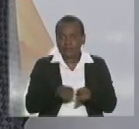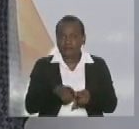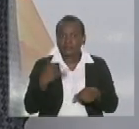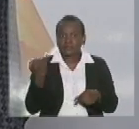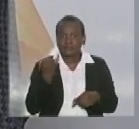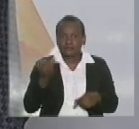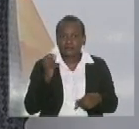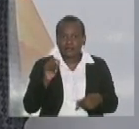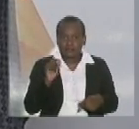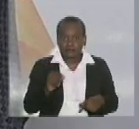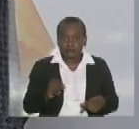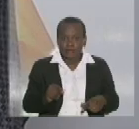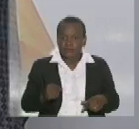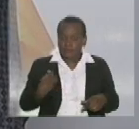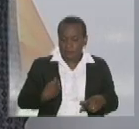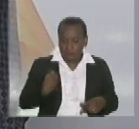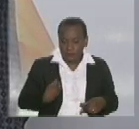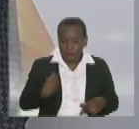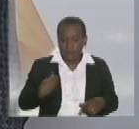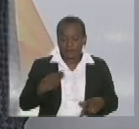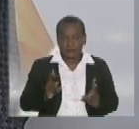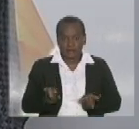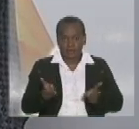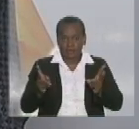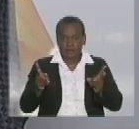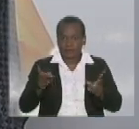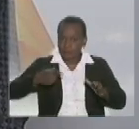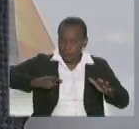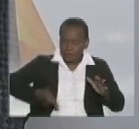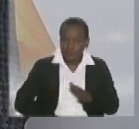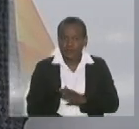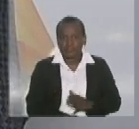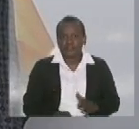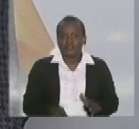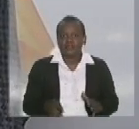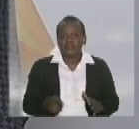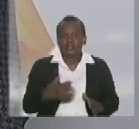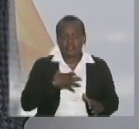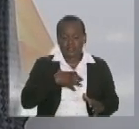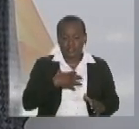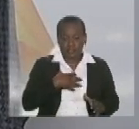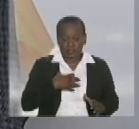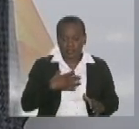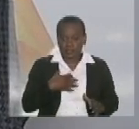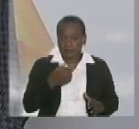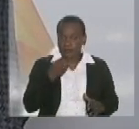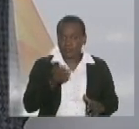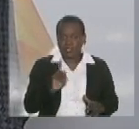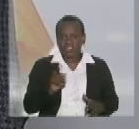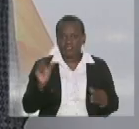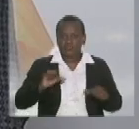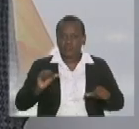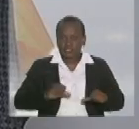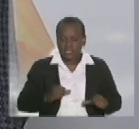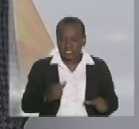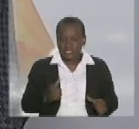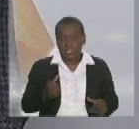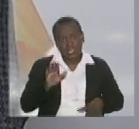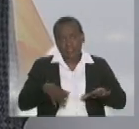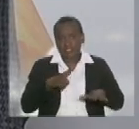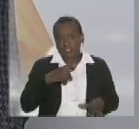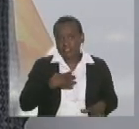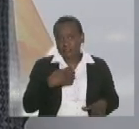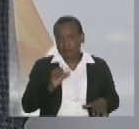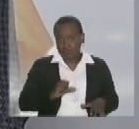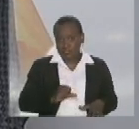também, a importância de viver mesmo, em forma profunda, os sentimentos não bons, né, os sentimentos